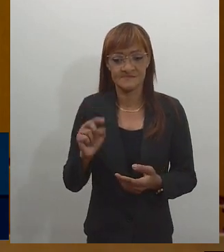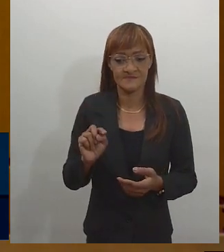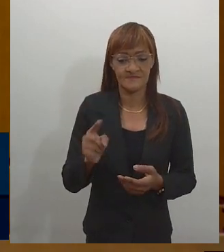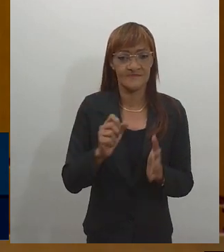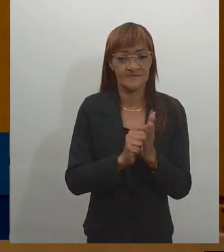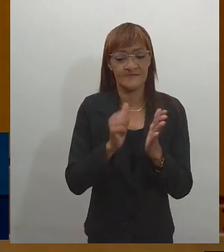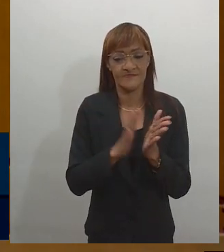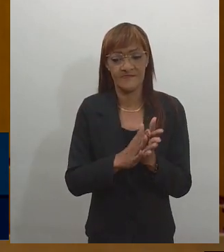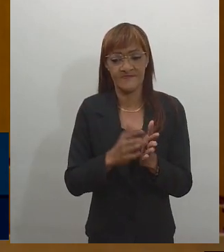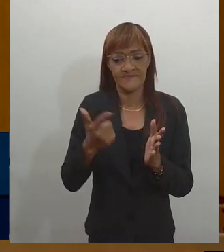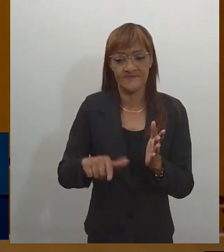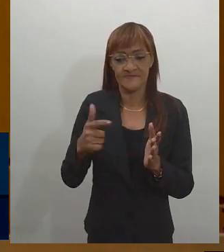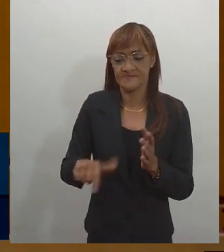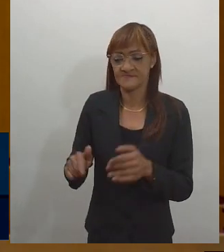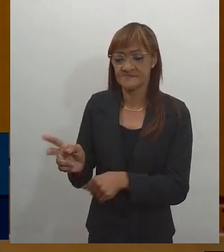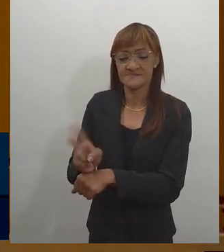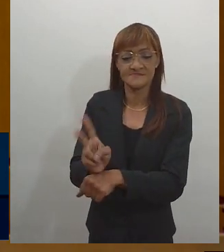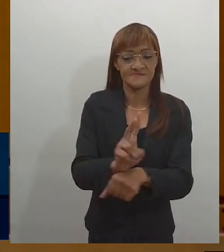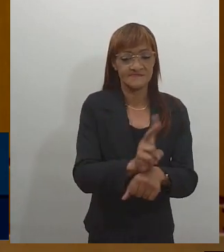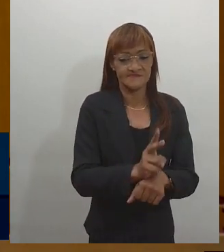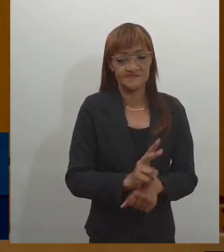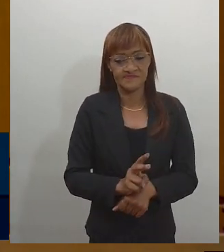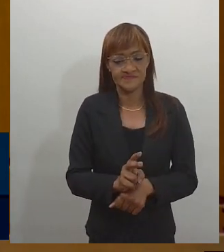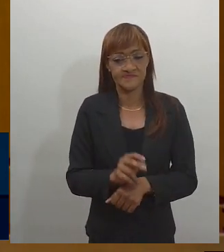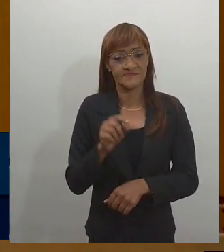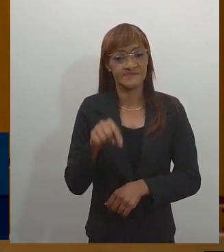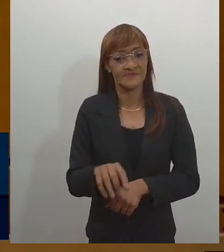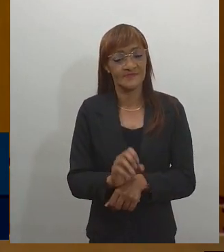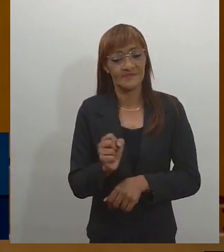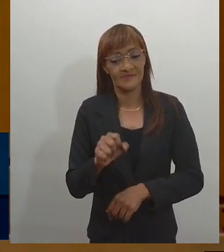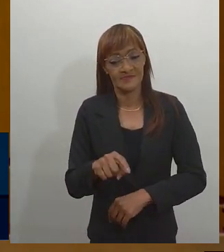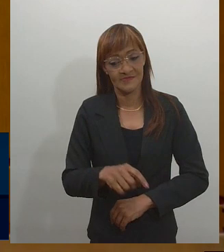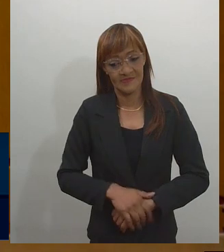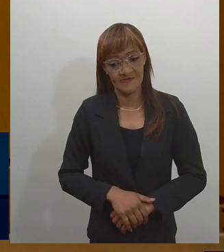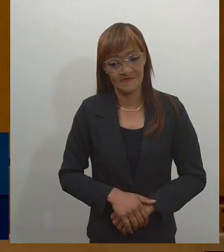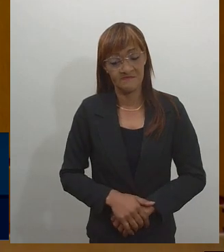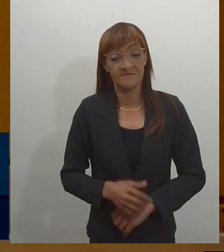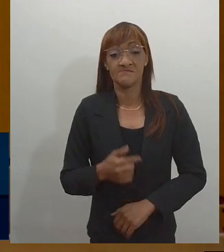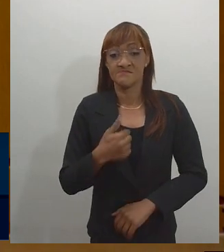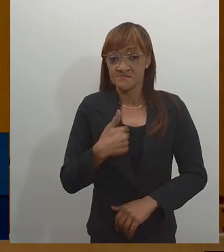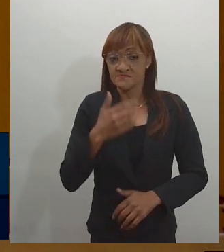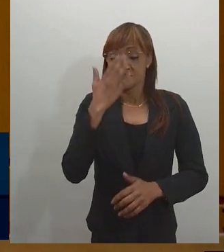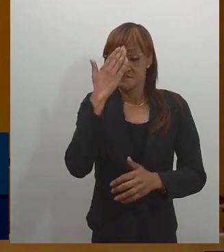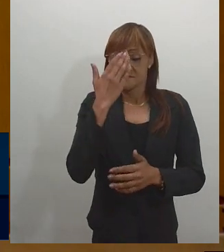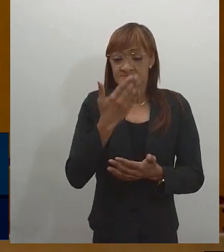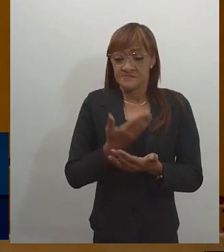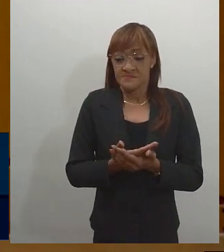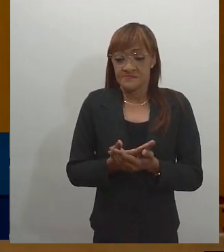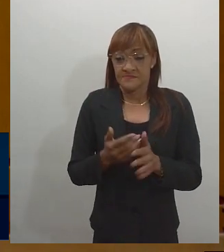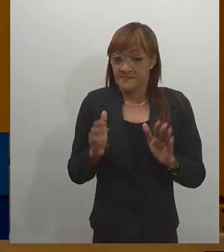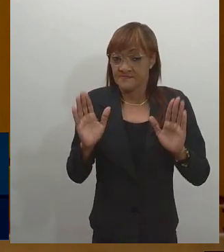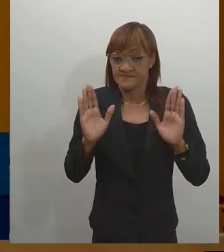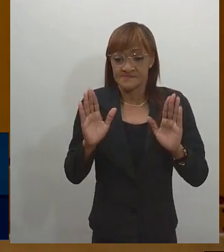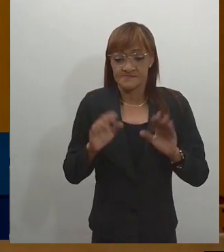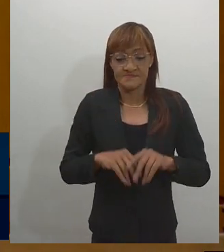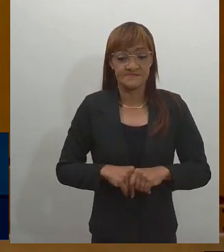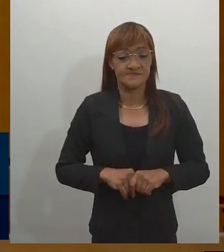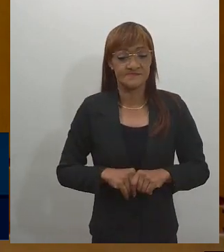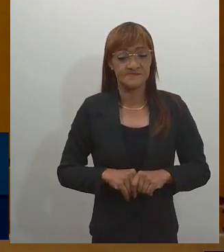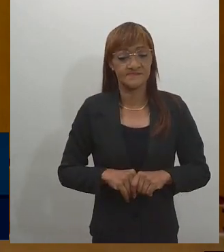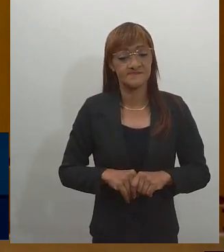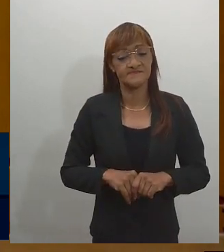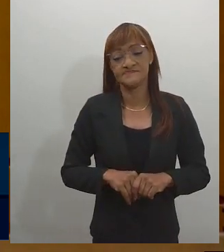da Cefaz aqui no Estado de Sergipe. Eu acredito que não há, Luizão, precedente